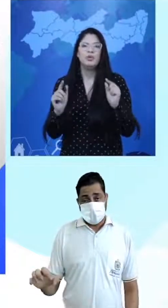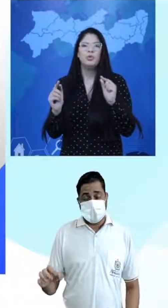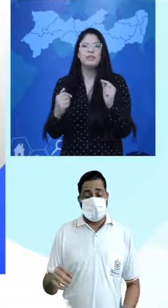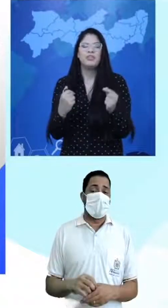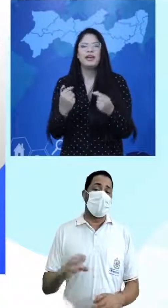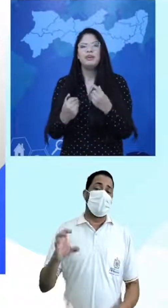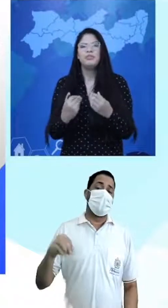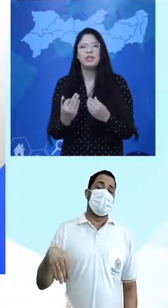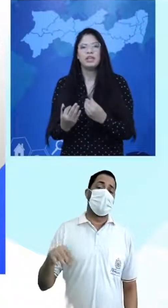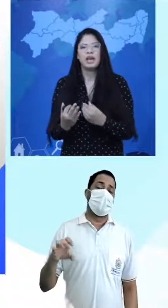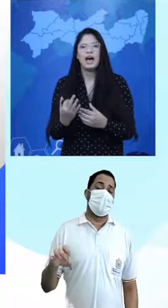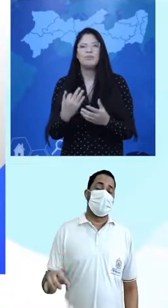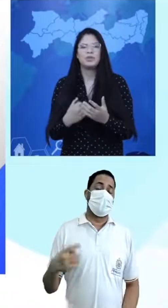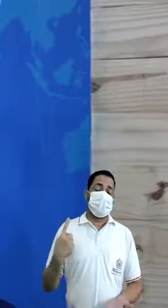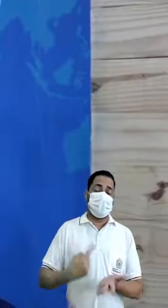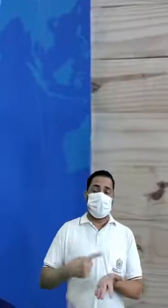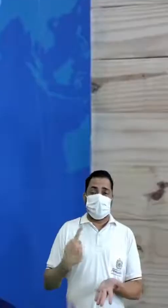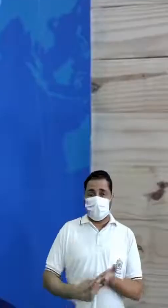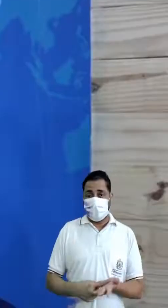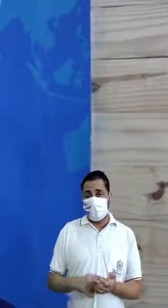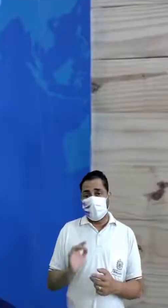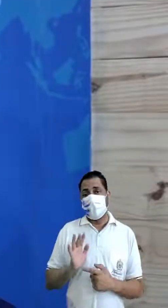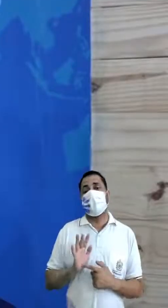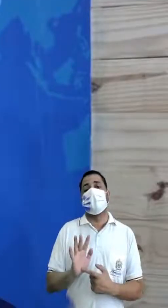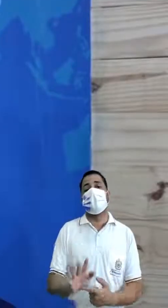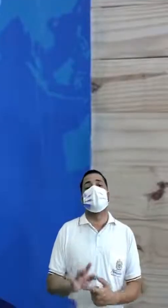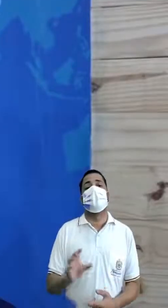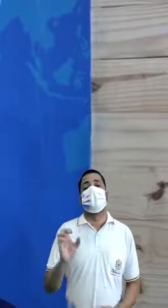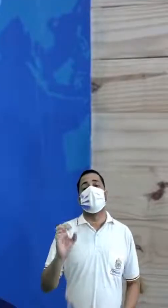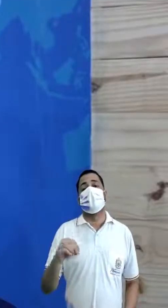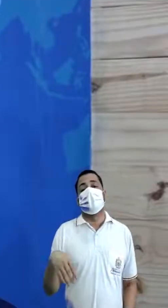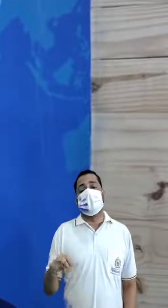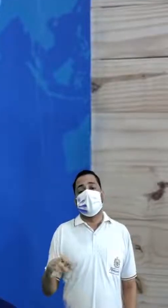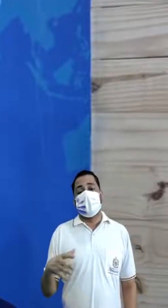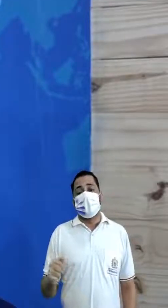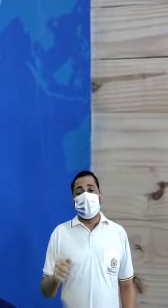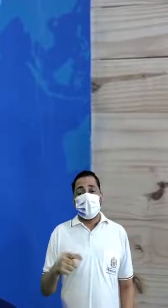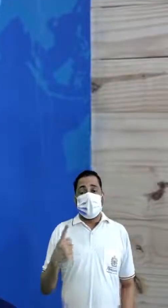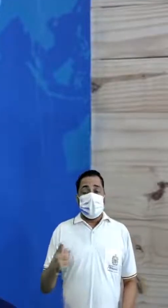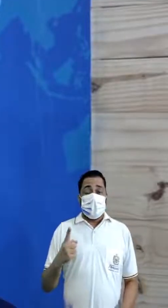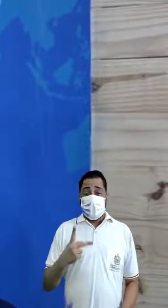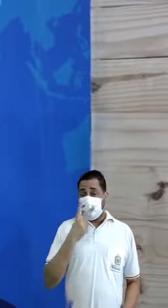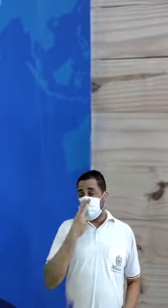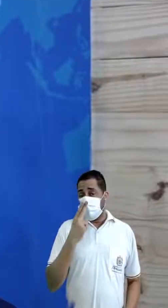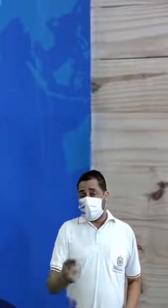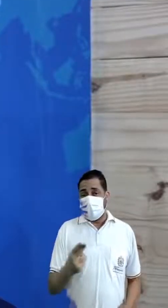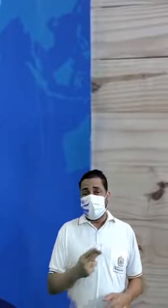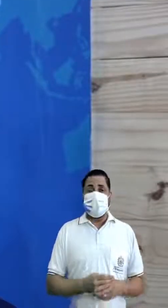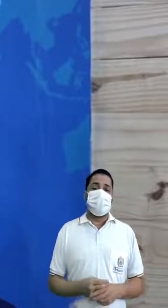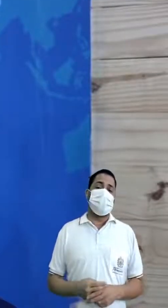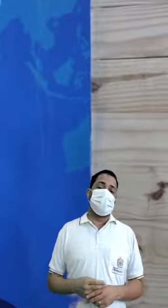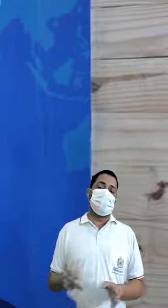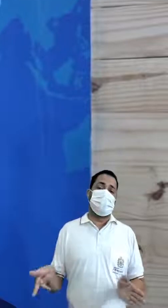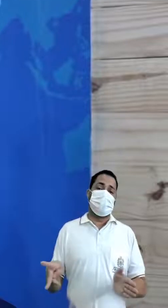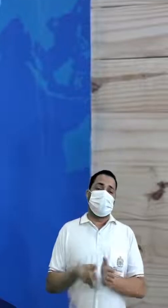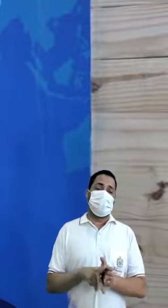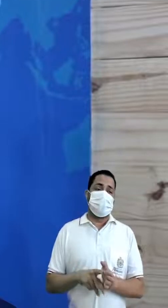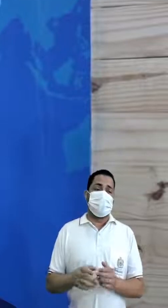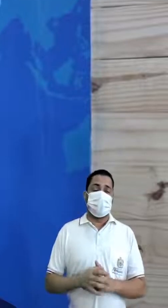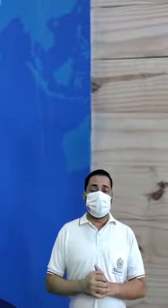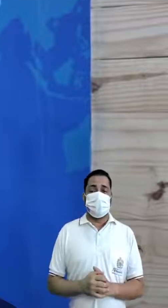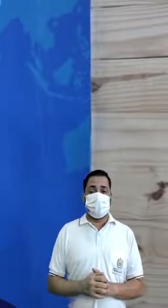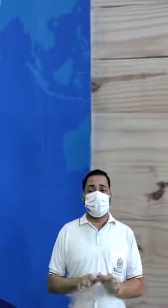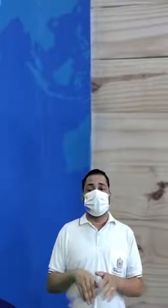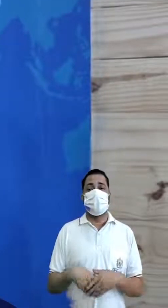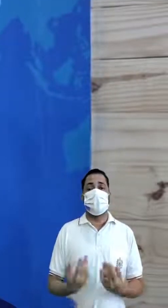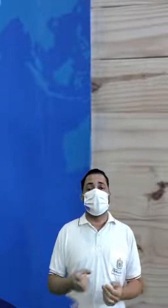Então, o que vai definir a projeção cônica é justamente essa semelhança com as propriedades de um cone. Então,